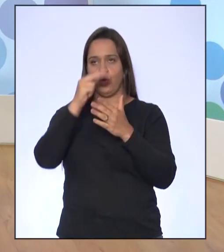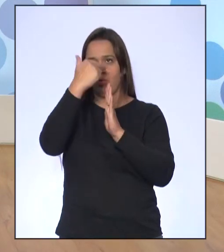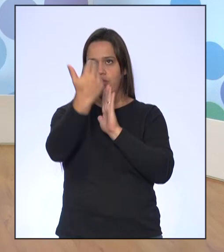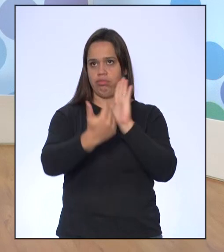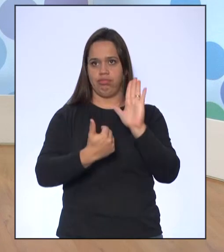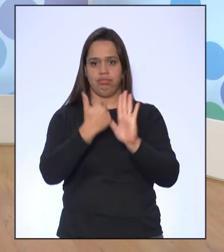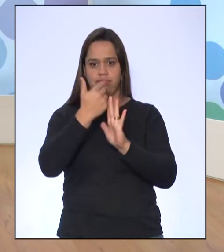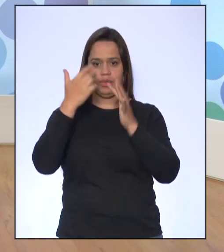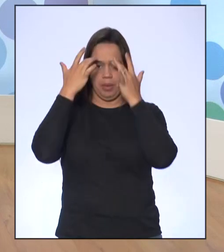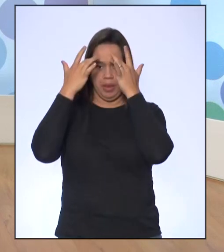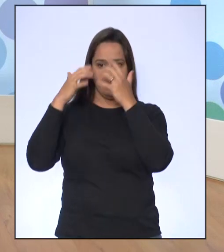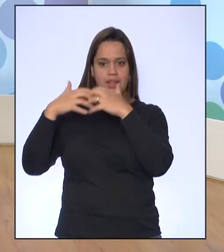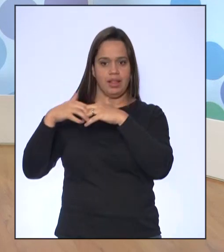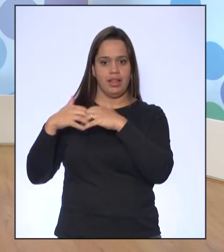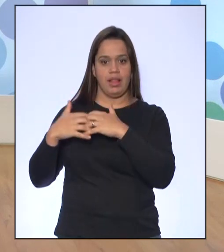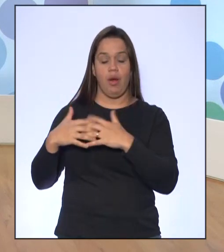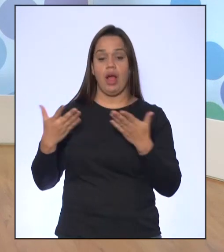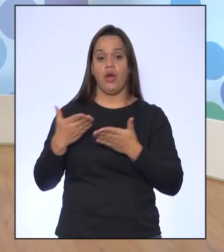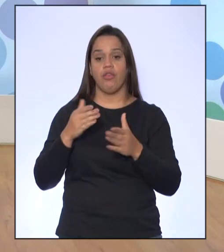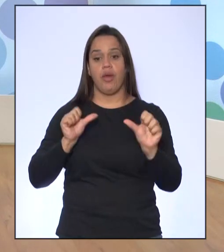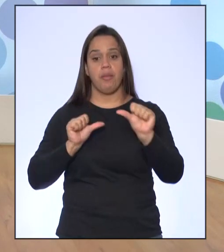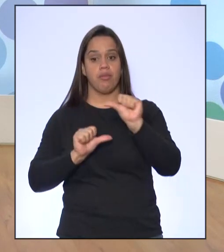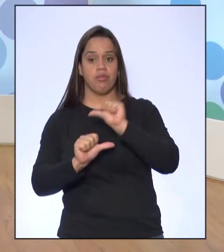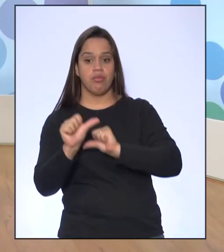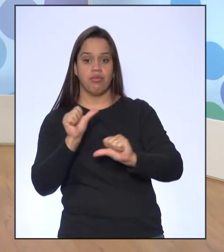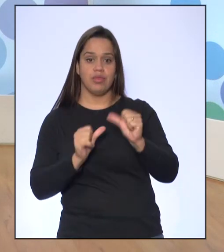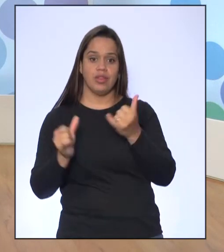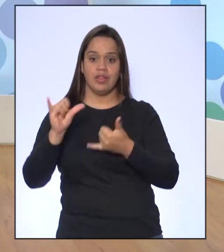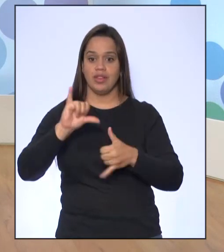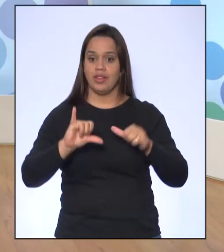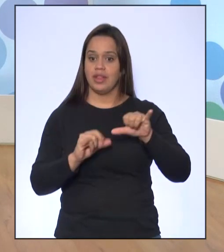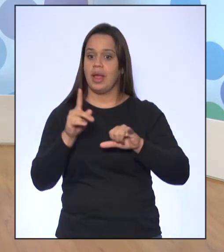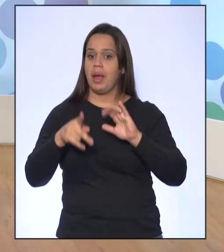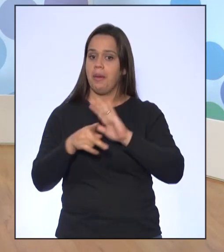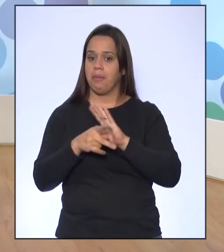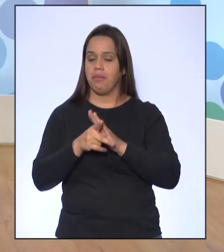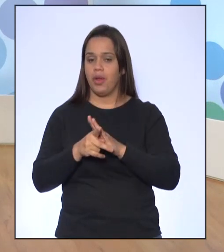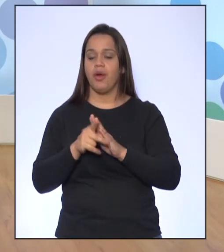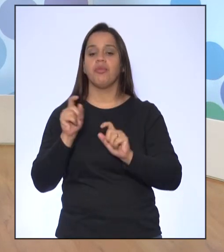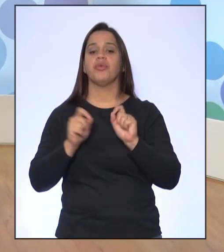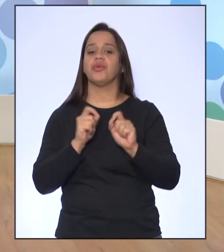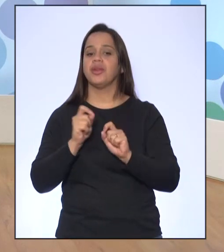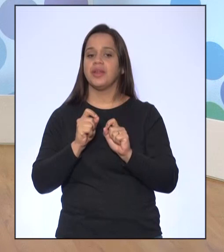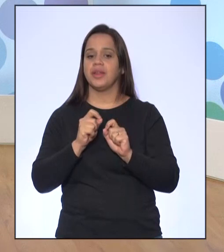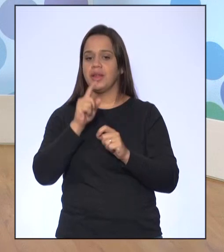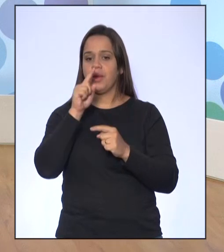de uma reação química. Que é o norte da nossa aula. Então, vamos lá.